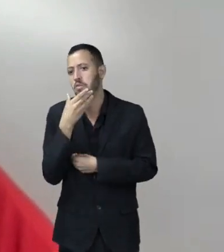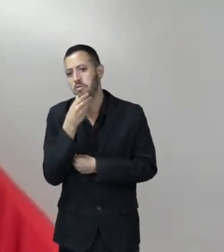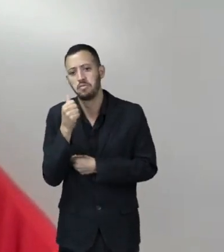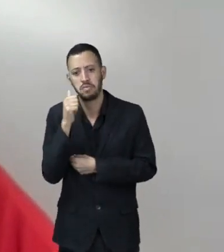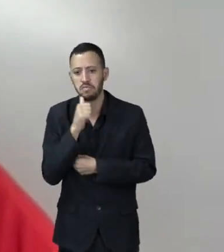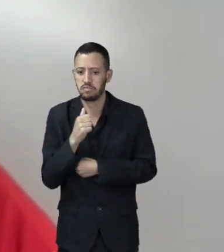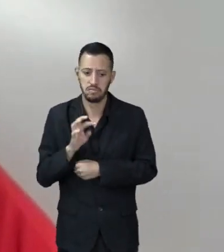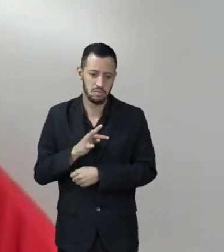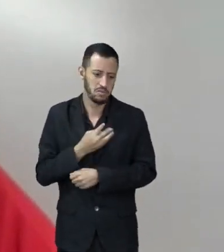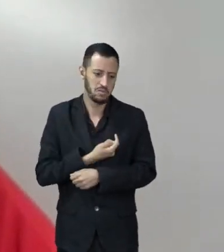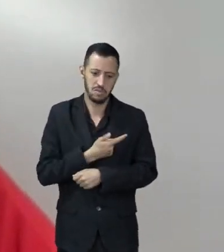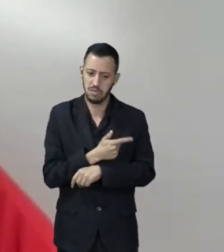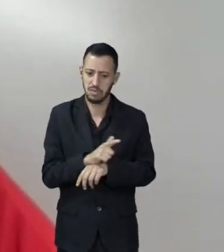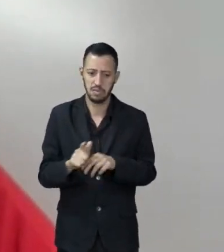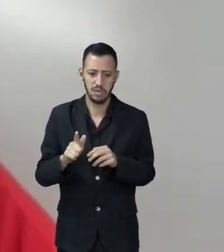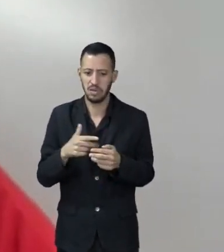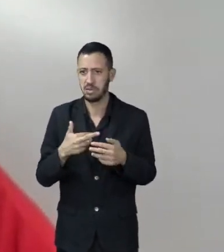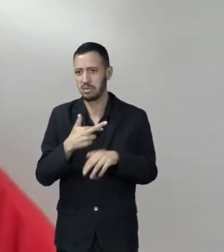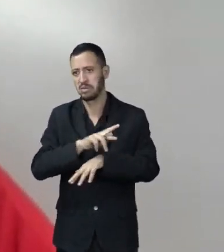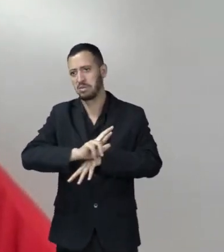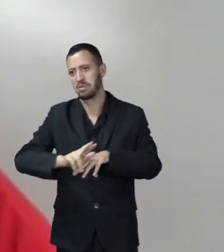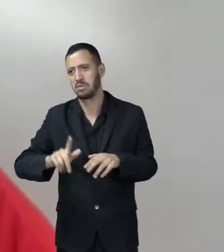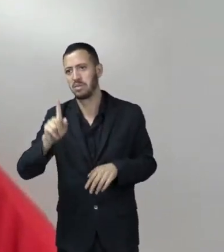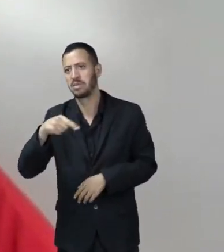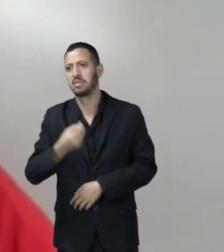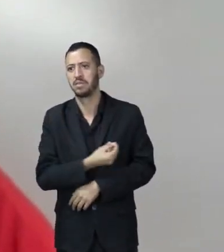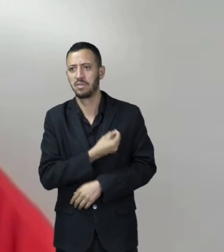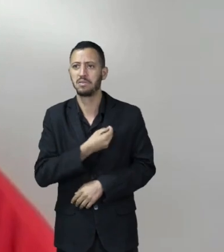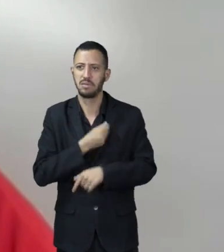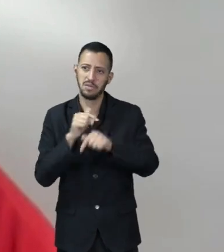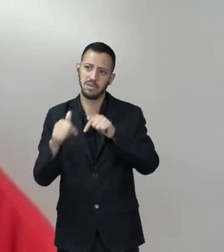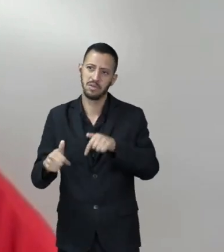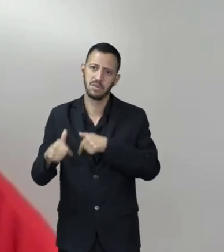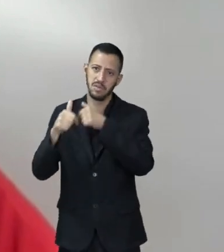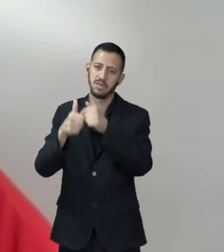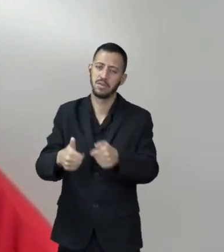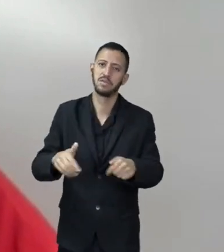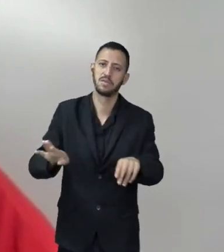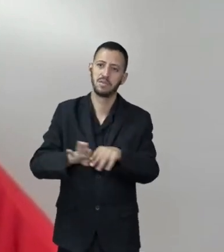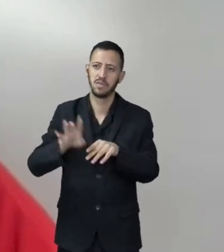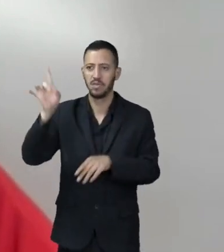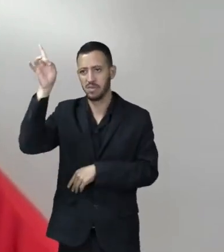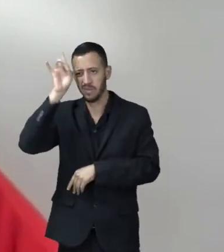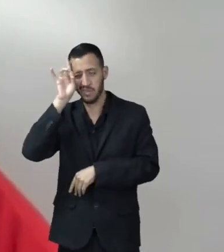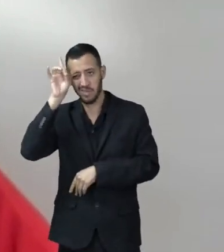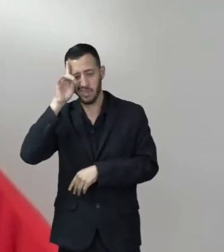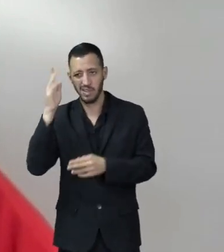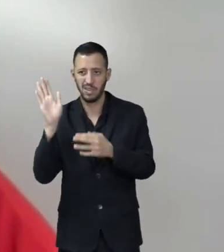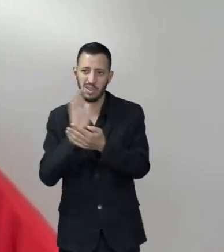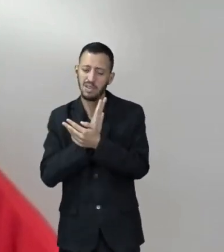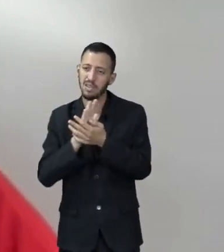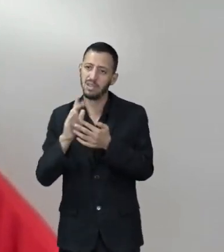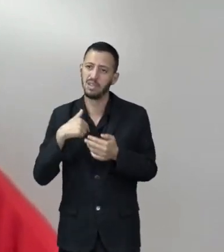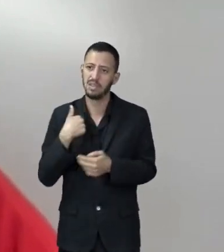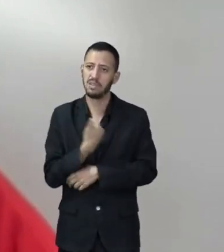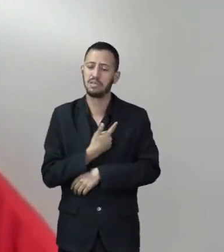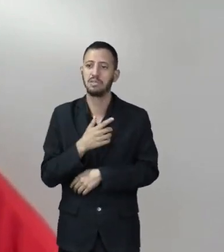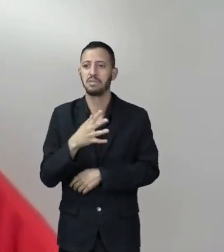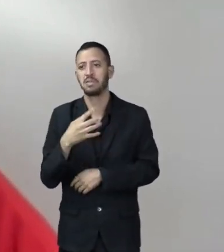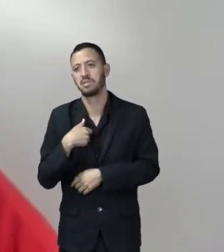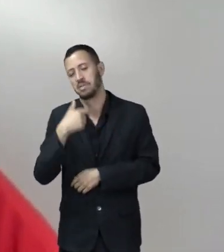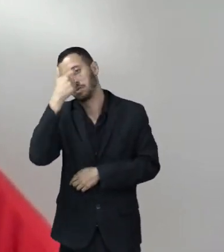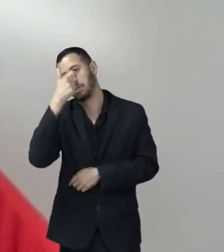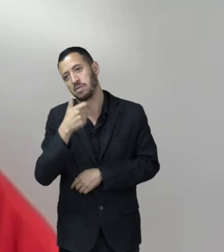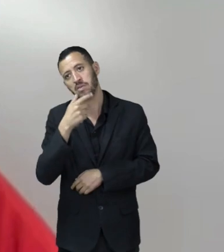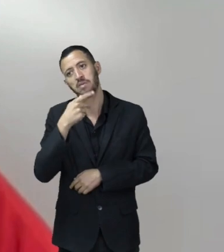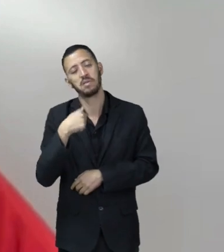outras pessoas trans e não binárias que nós perdemos, e aquelas que estão vivas a gente luta todos os dias. E nós que temos algumas camadas de privilégio, como eu,